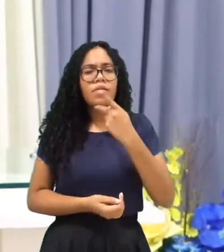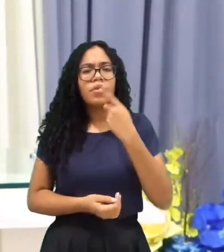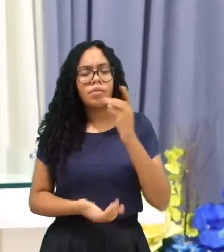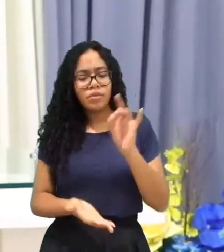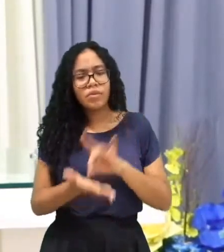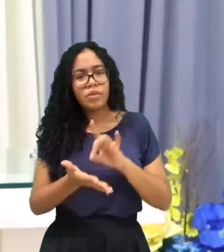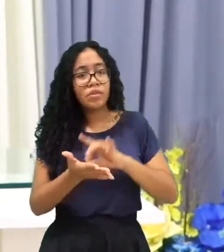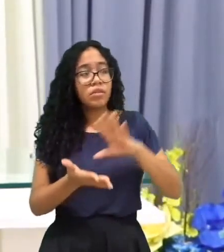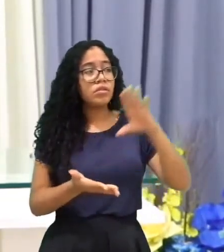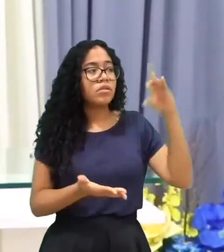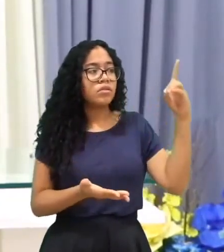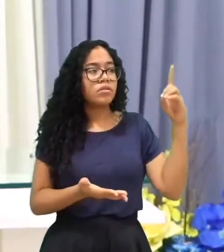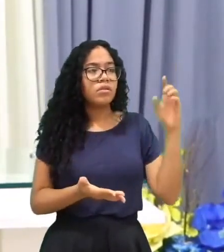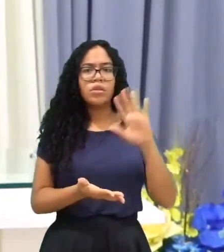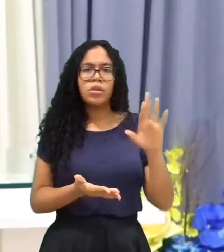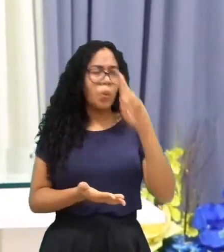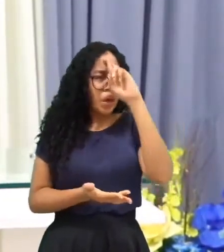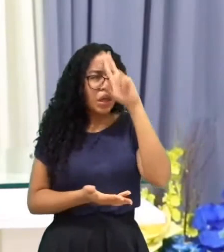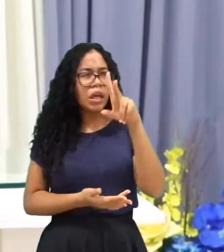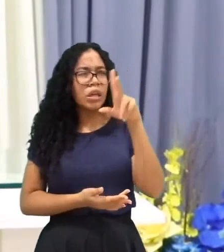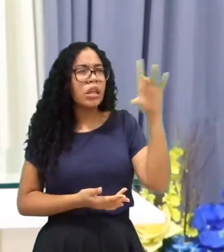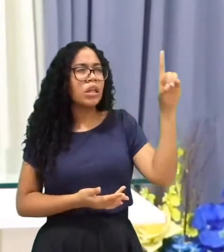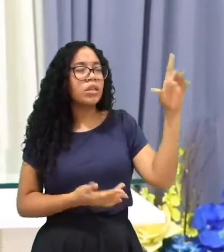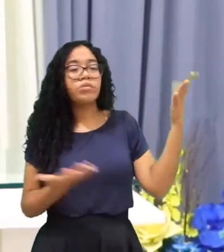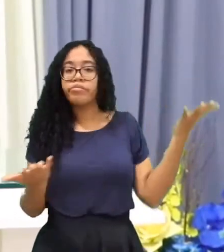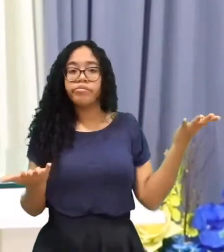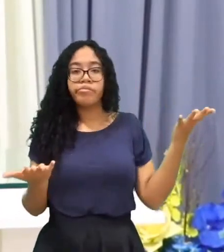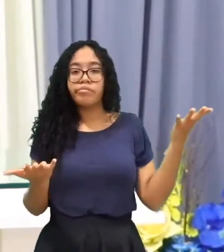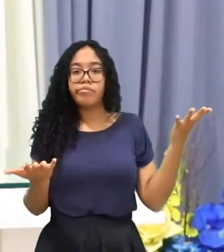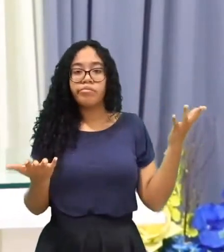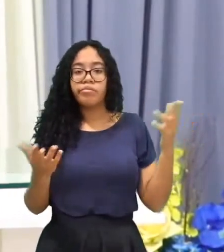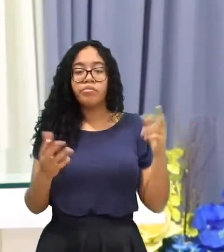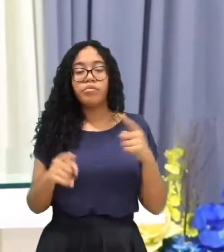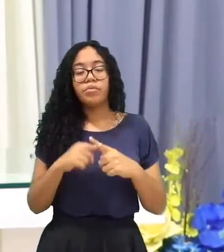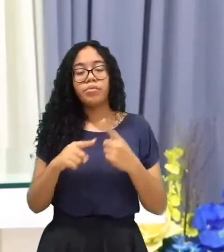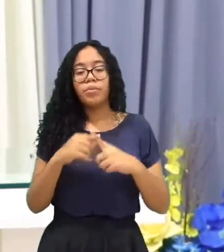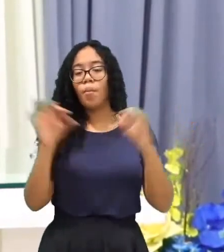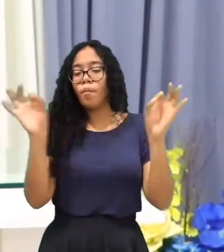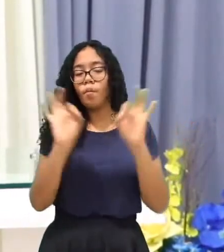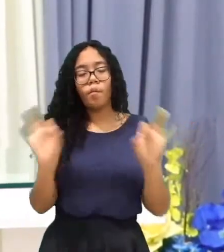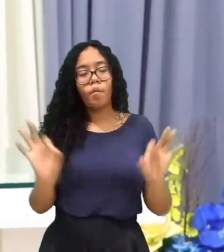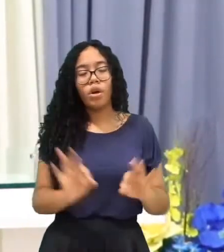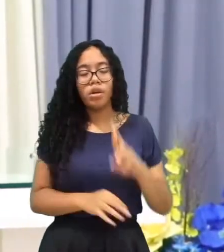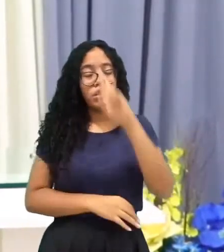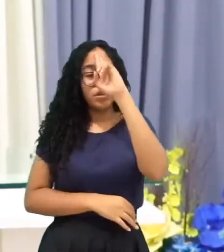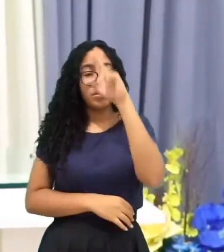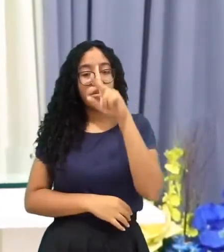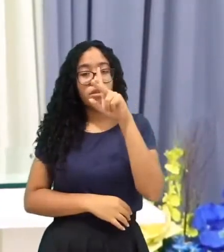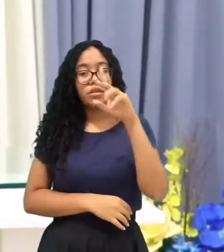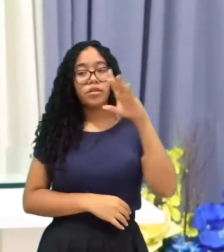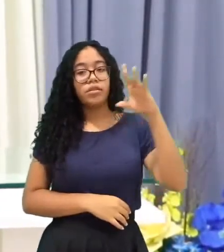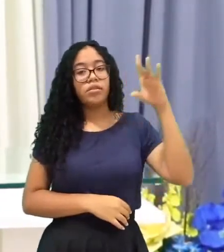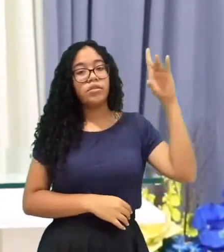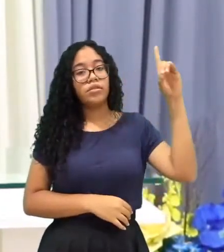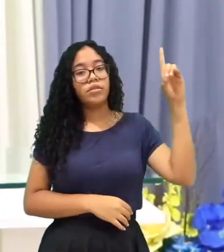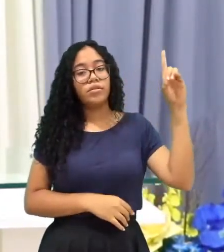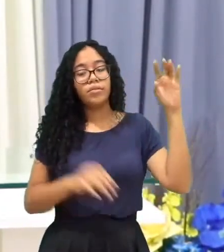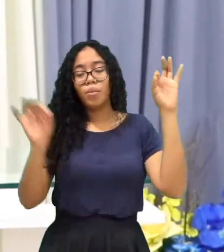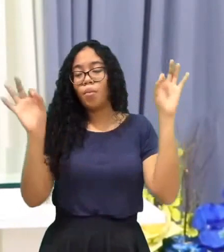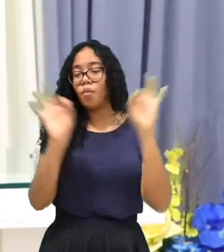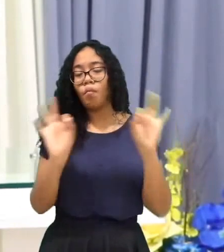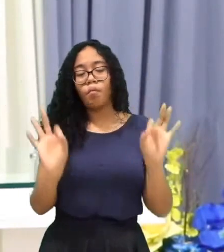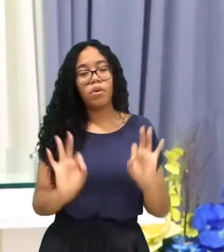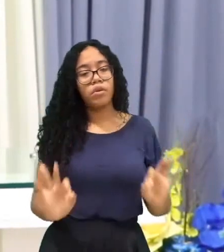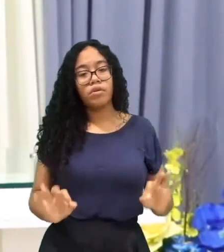de enganar Deus, porque ninguém consegue enganar Deus, né? Ninguém consegue enganar